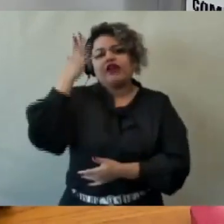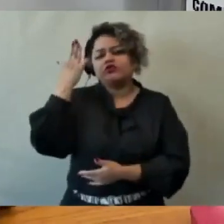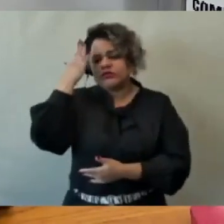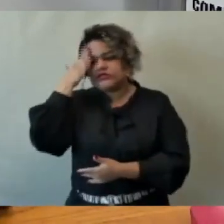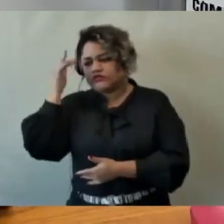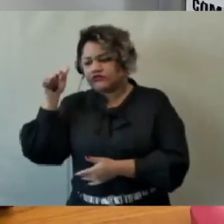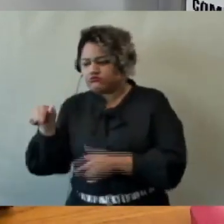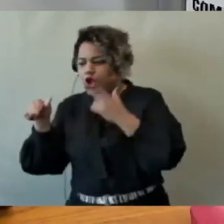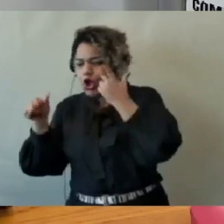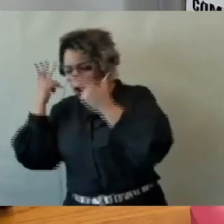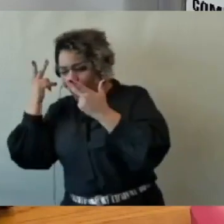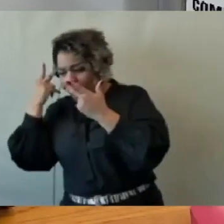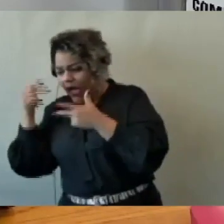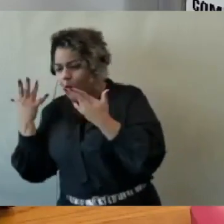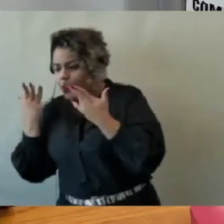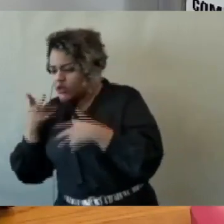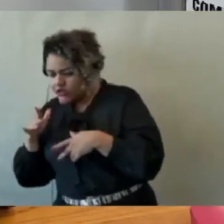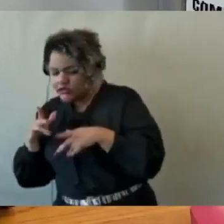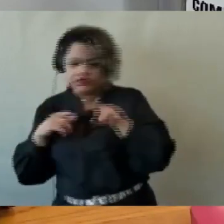tem TEA.